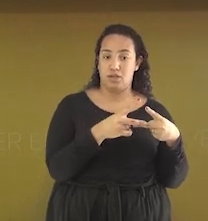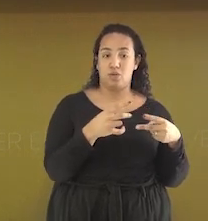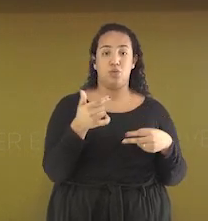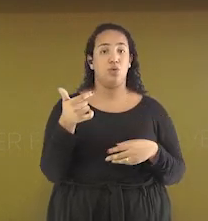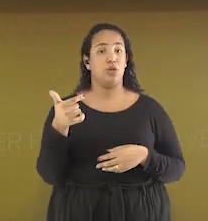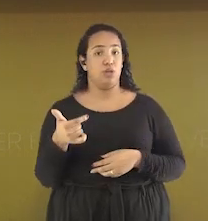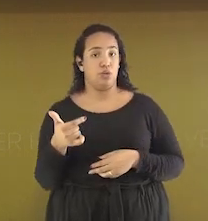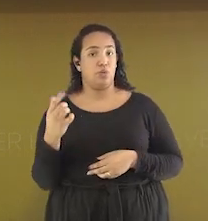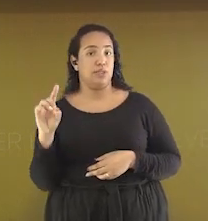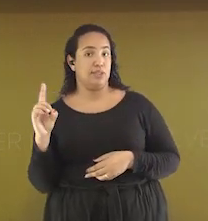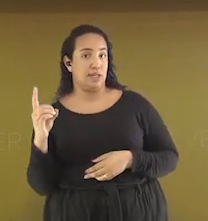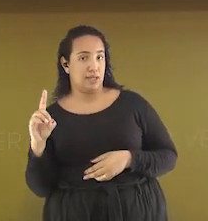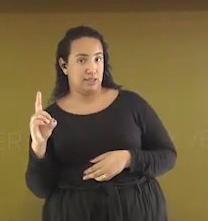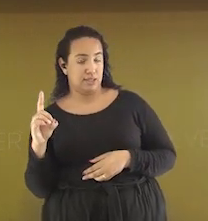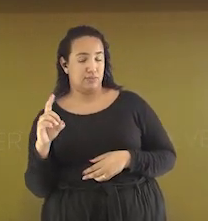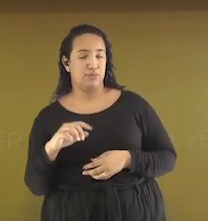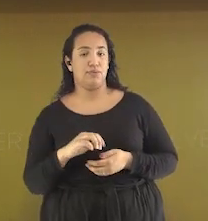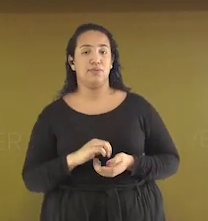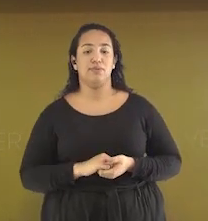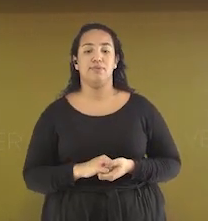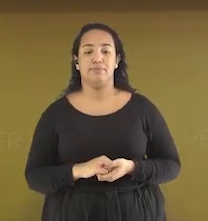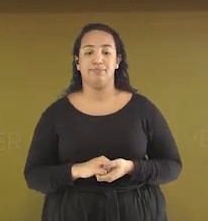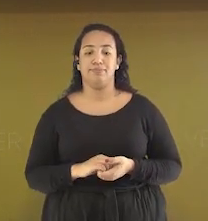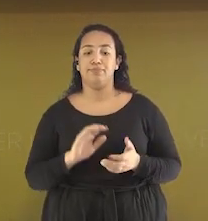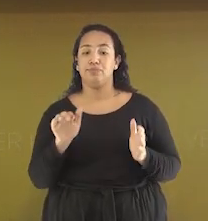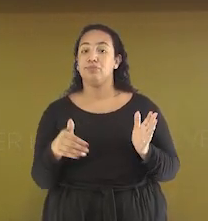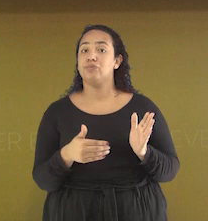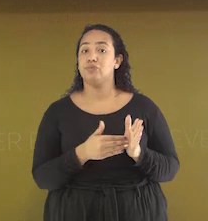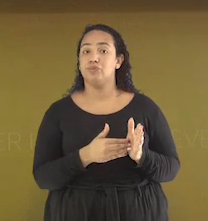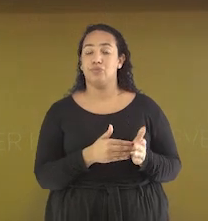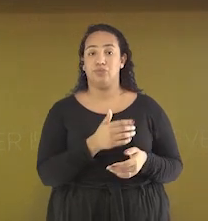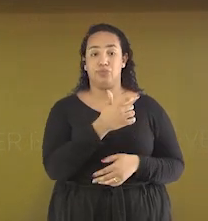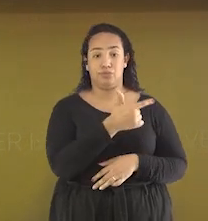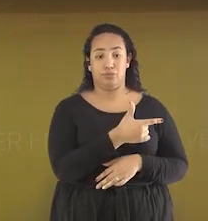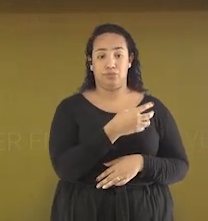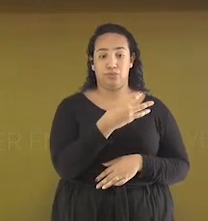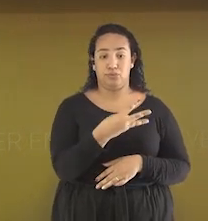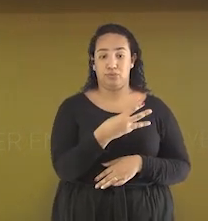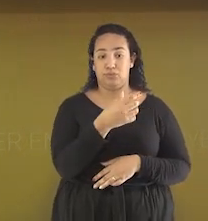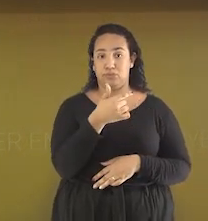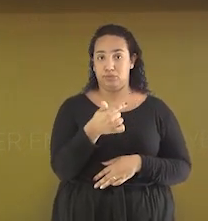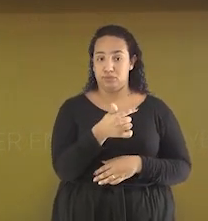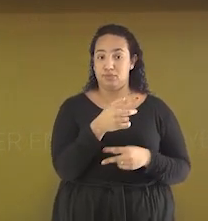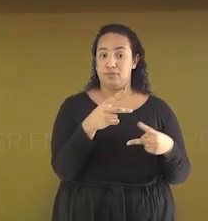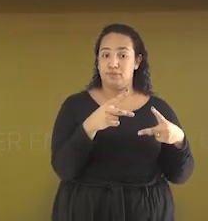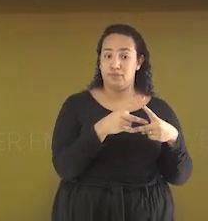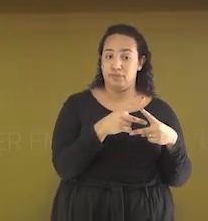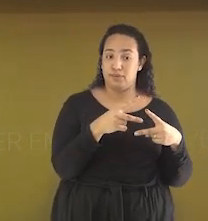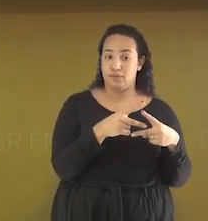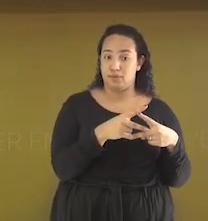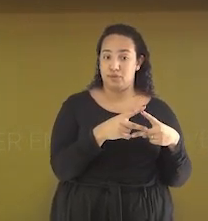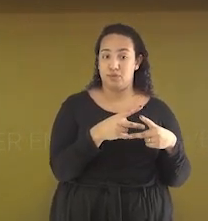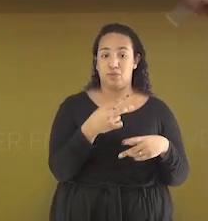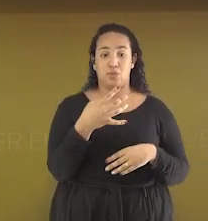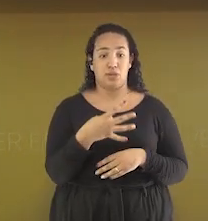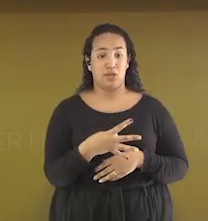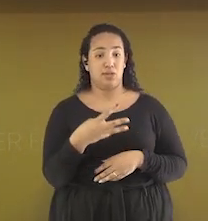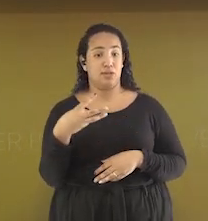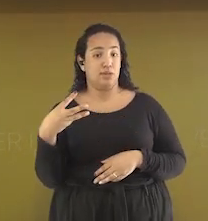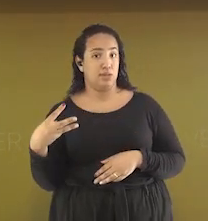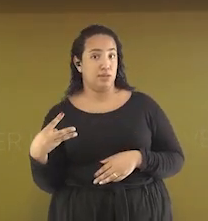inteiros e 2 décimos. E o último, 237